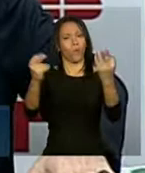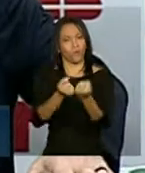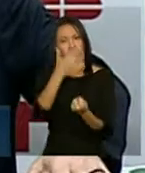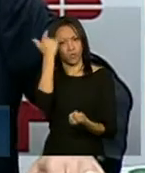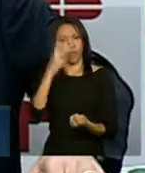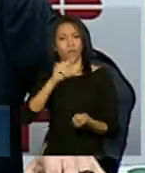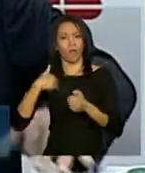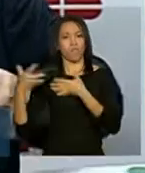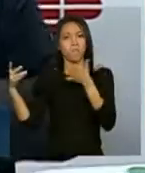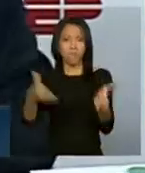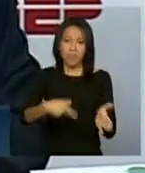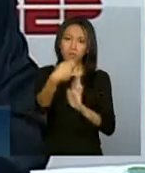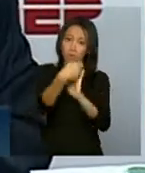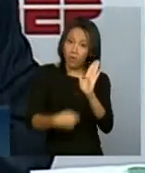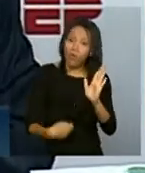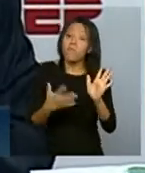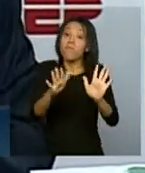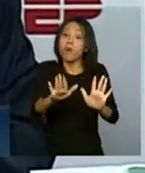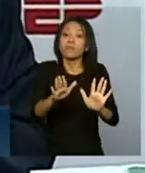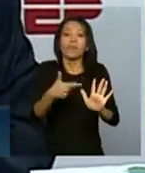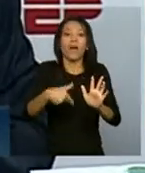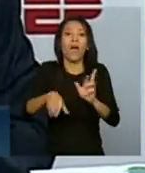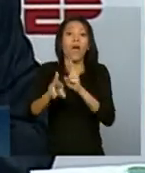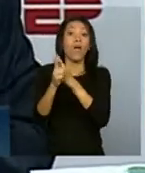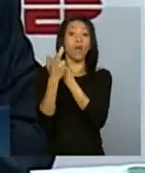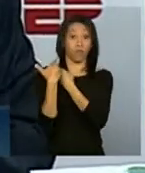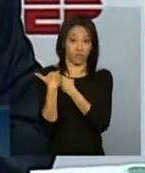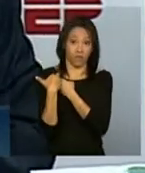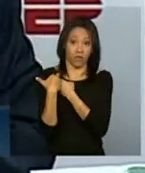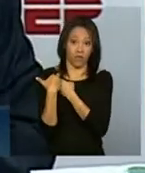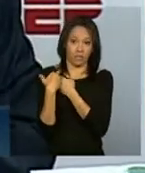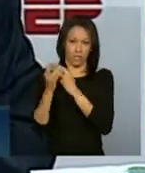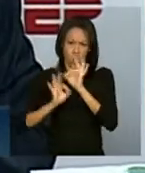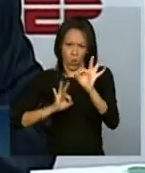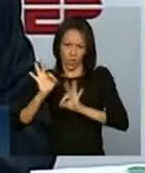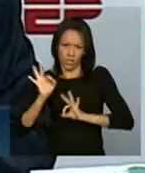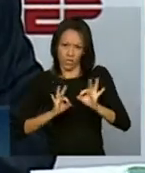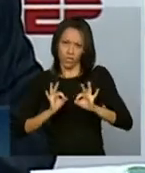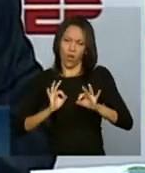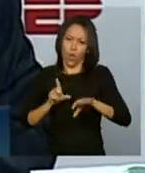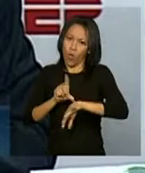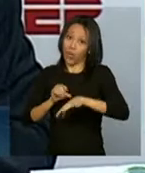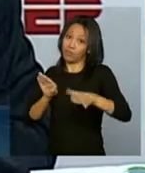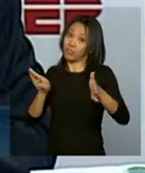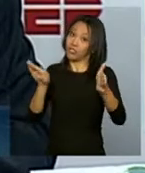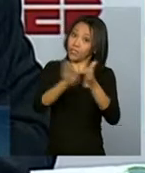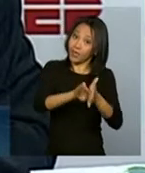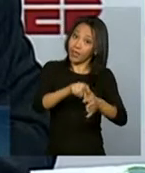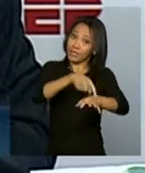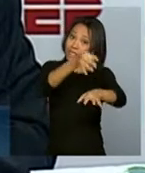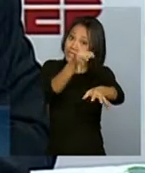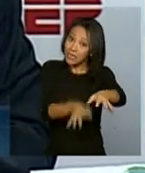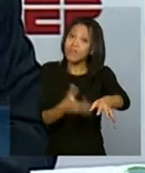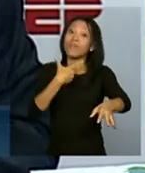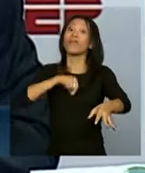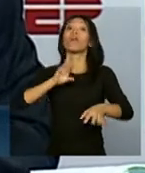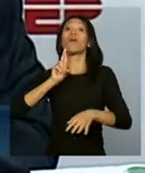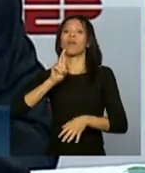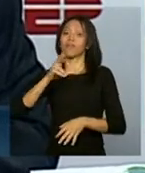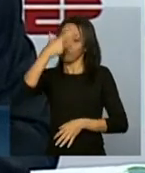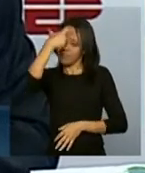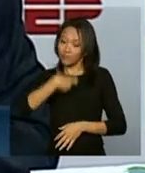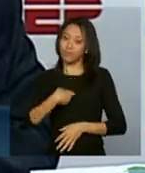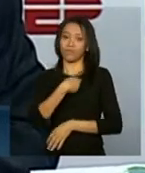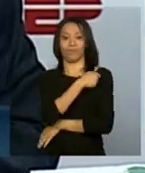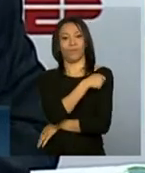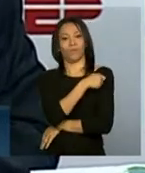participantes. Agora, a responsabilidade de planejar a chegada no horário é de quem faz a